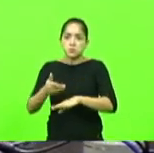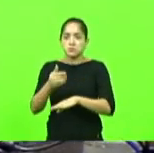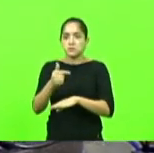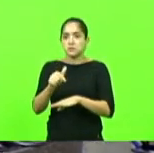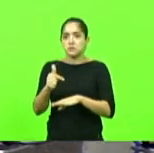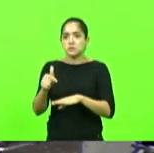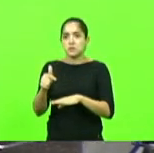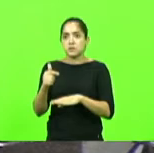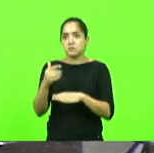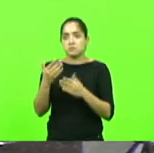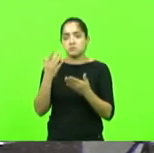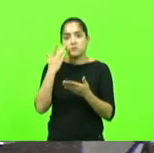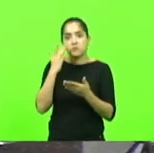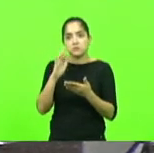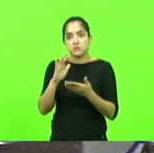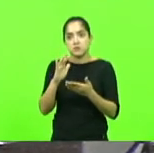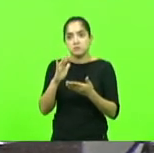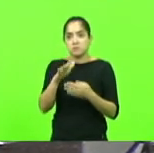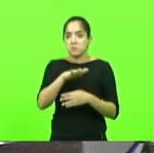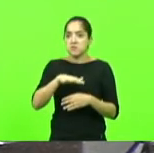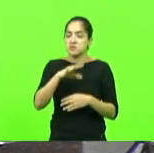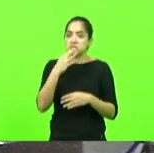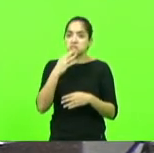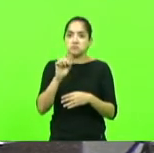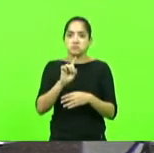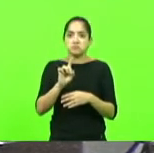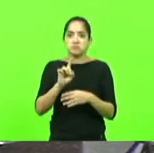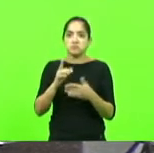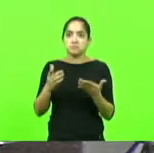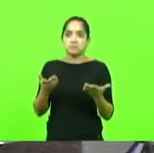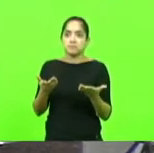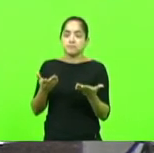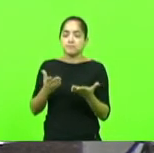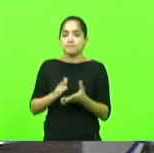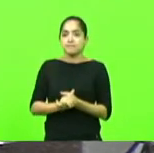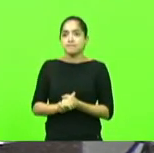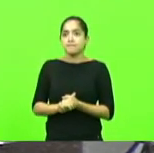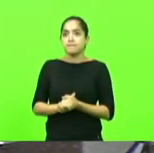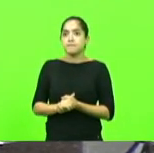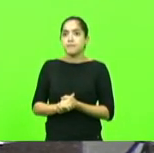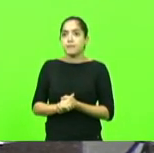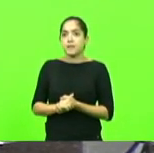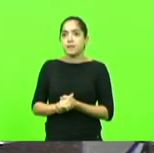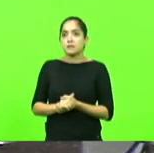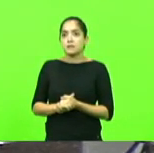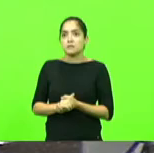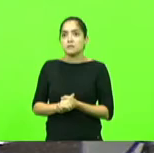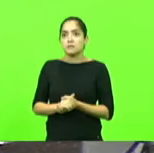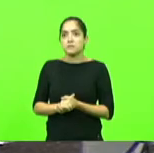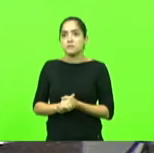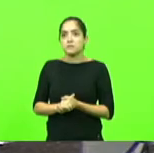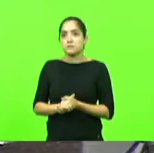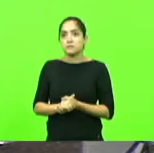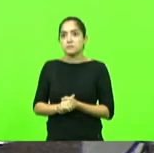menos eu, na minha região, não conheço. Não sei se o deputado tem como... Como é